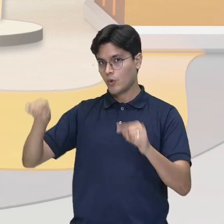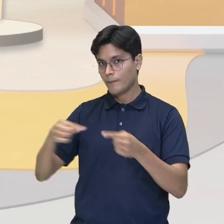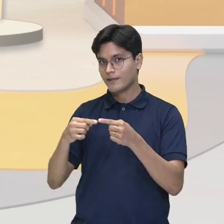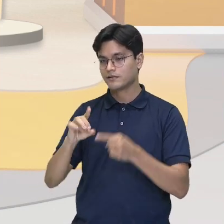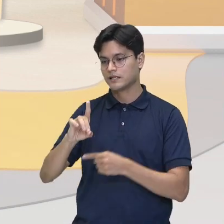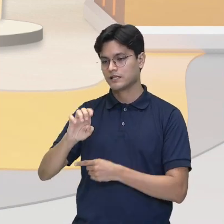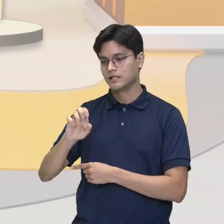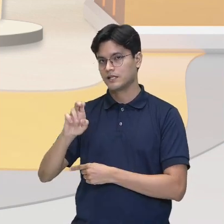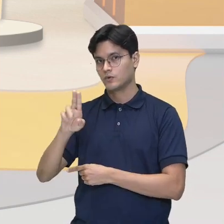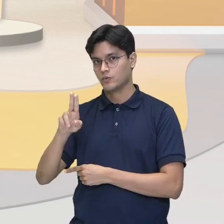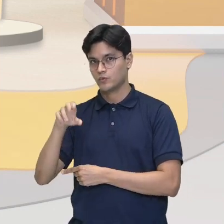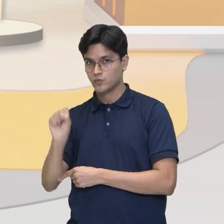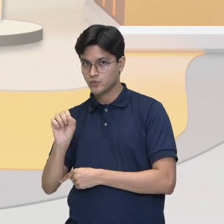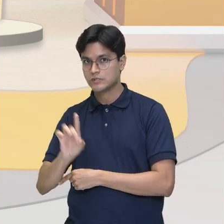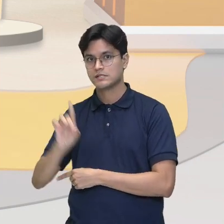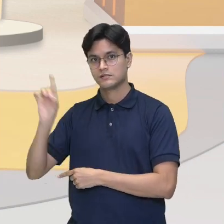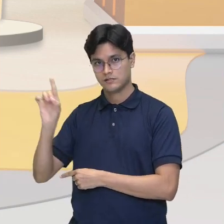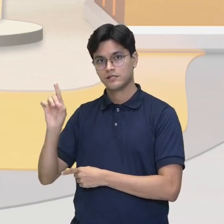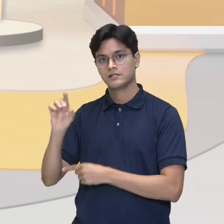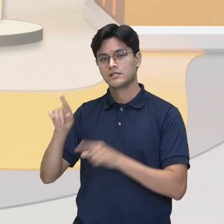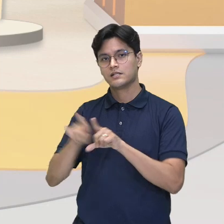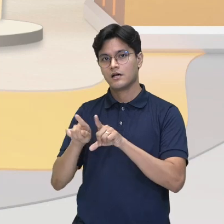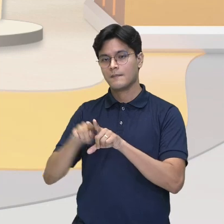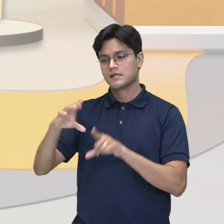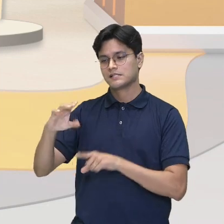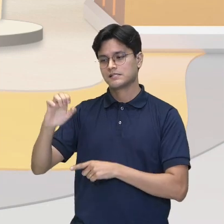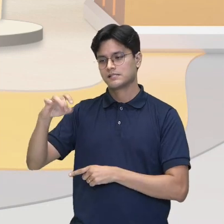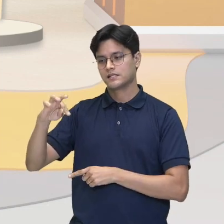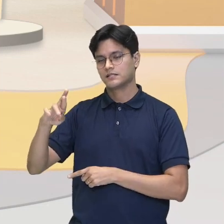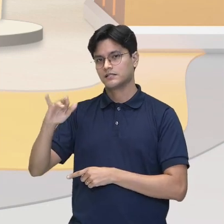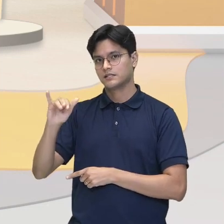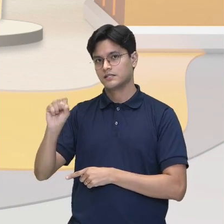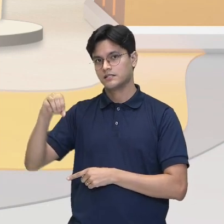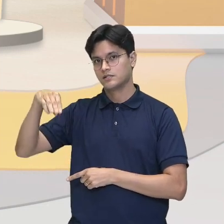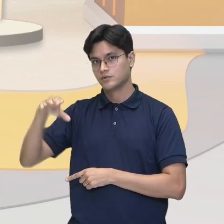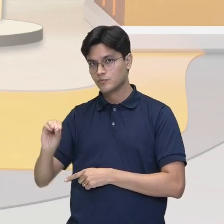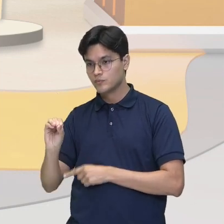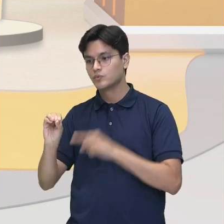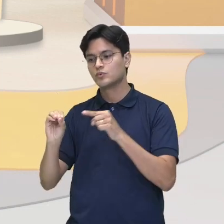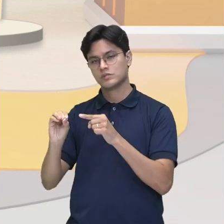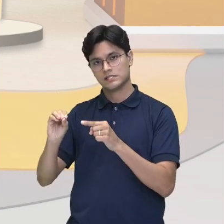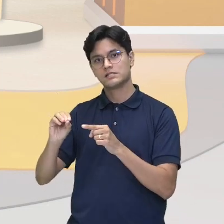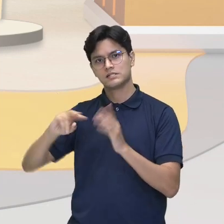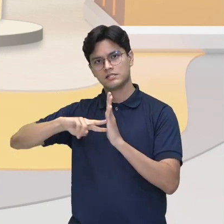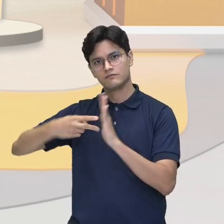universo. Já antropocentrismo, a palavra antropo significa homem,